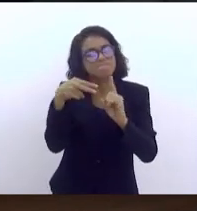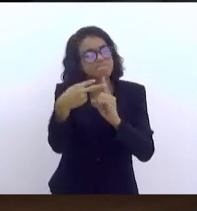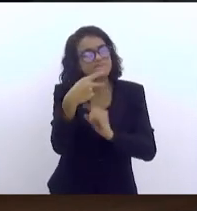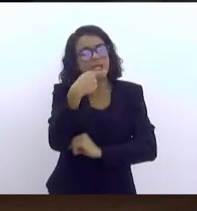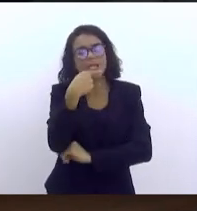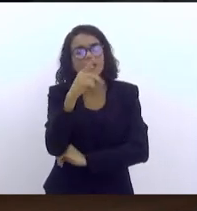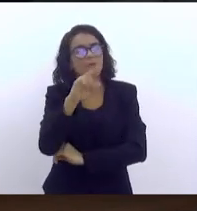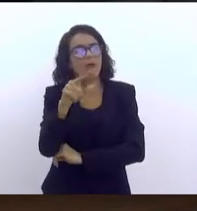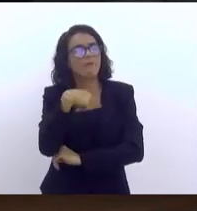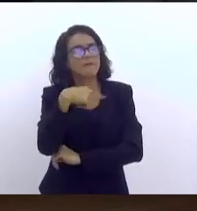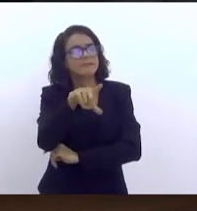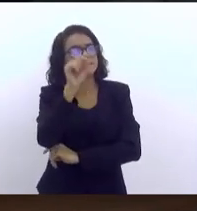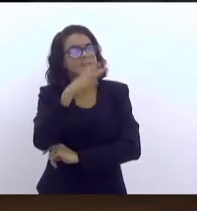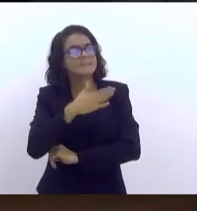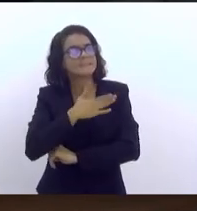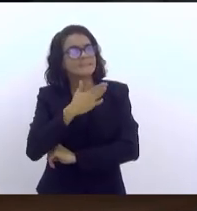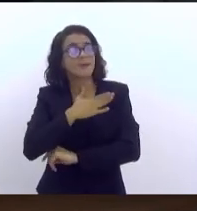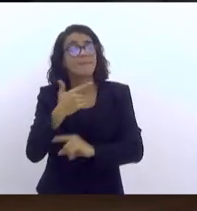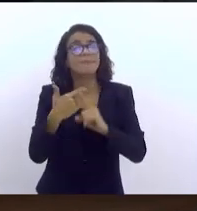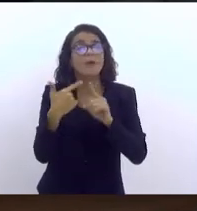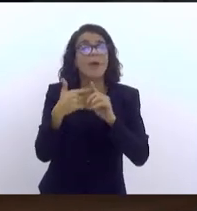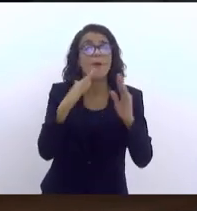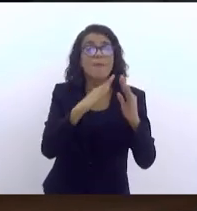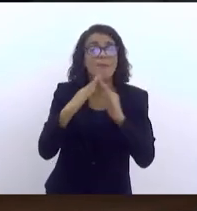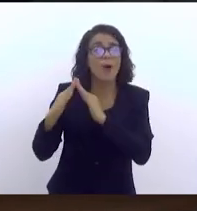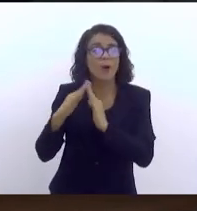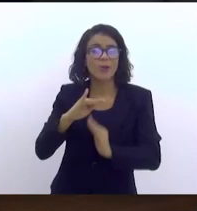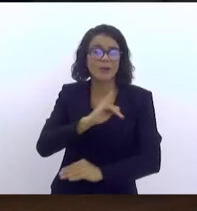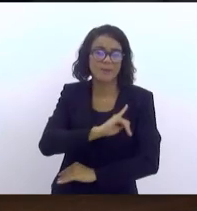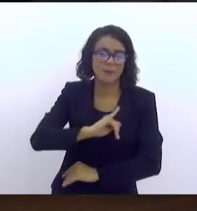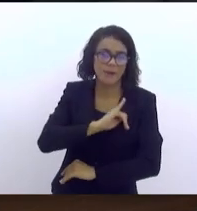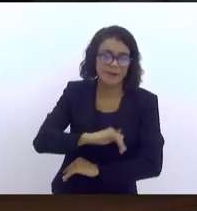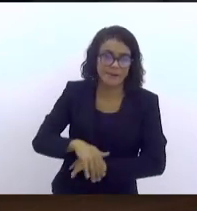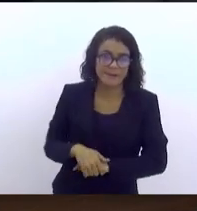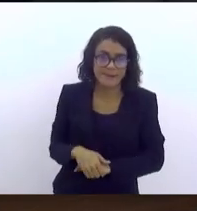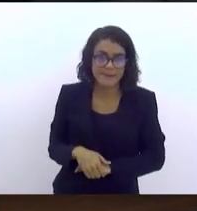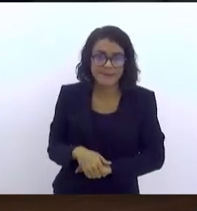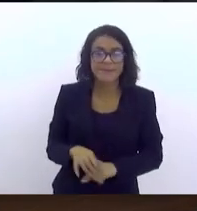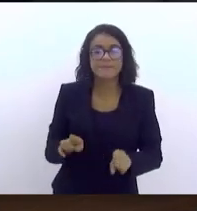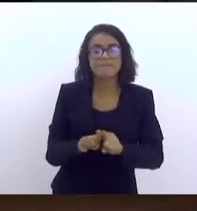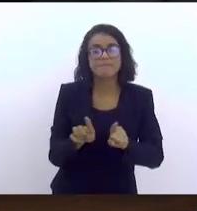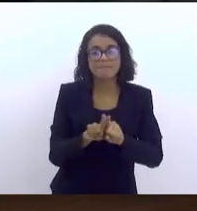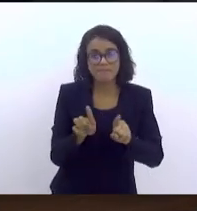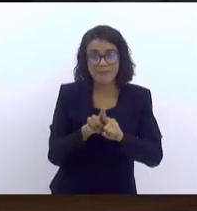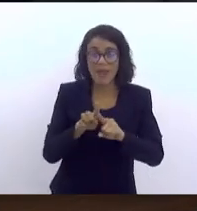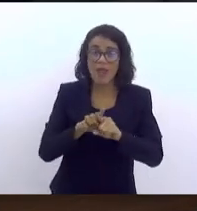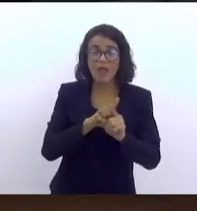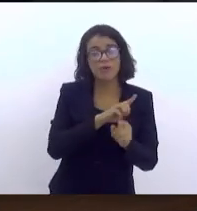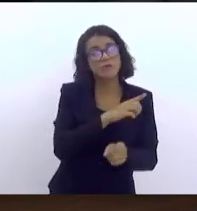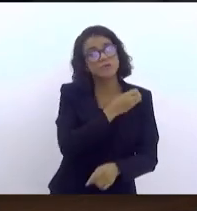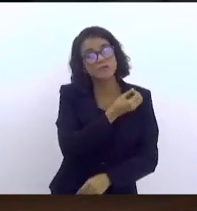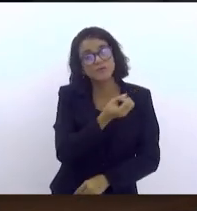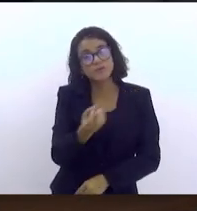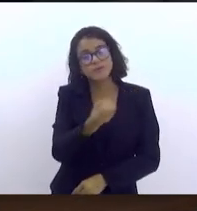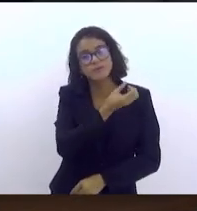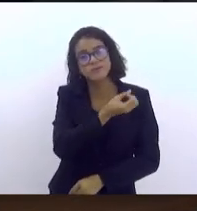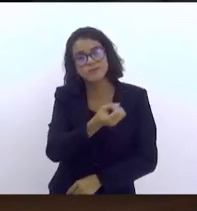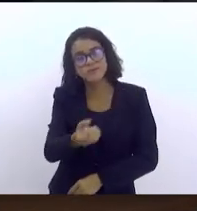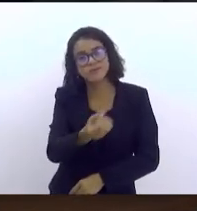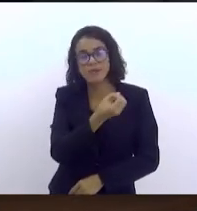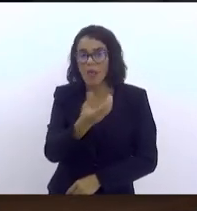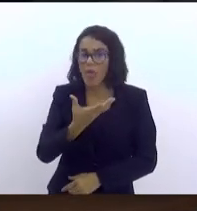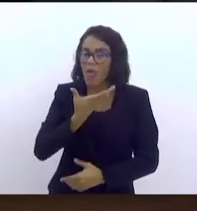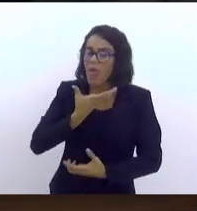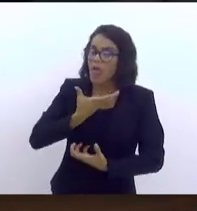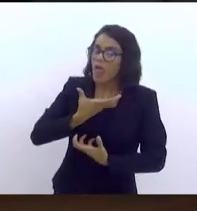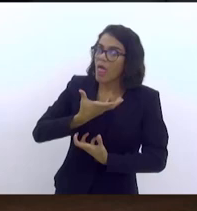ele não foi uma escolha Porque eu moro lá em Itaboraí eu venho para centro do dia todo dia e olha é realmente